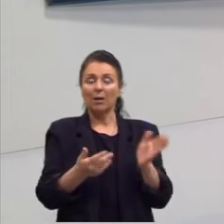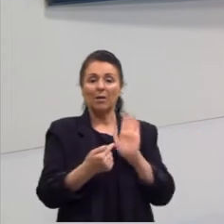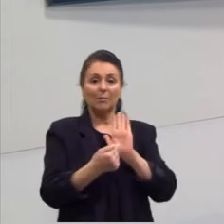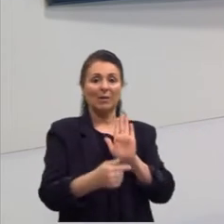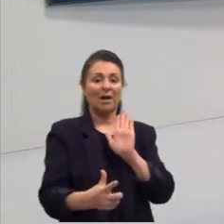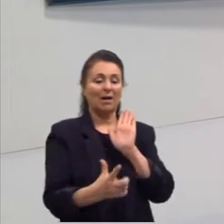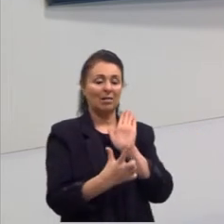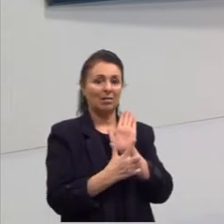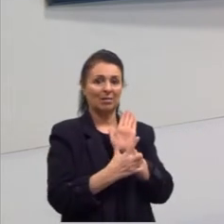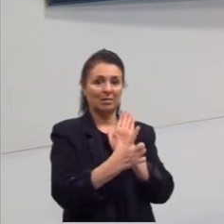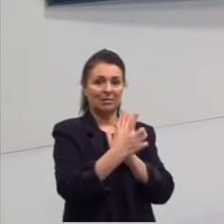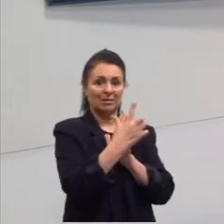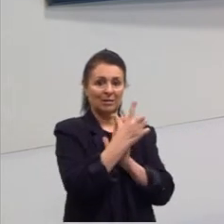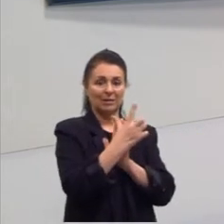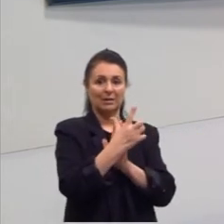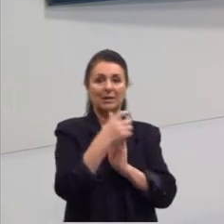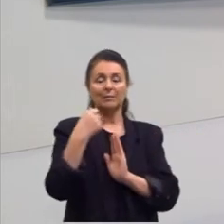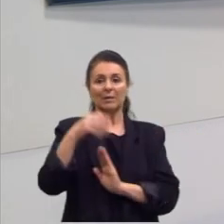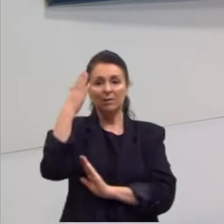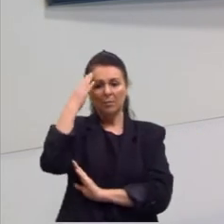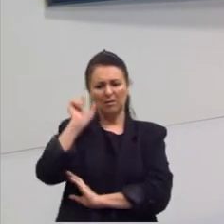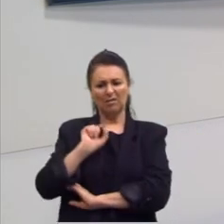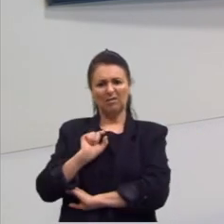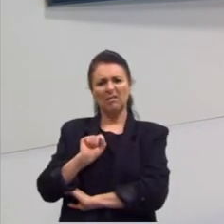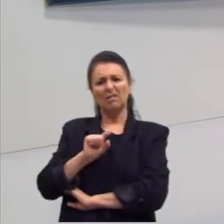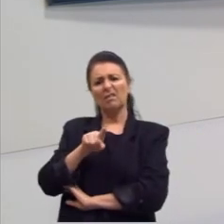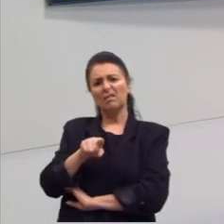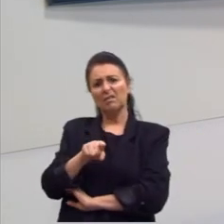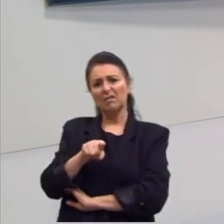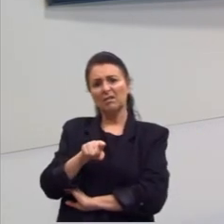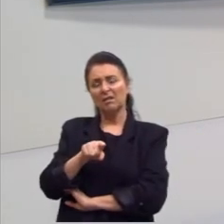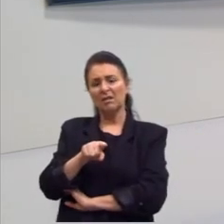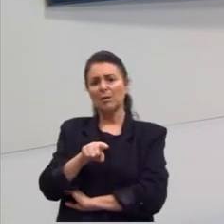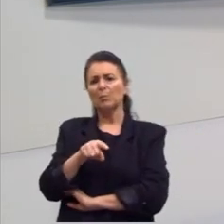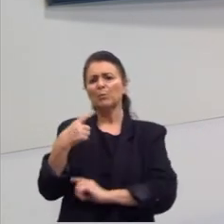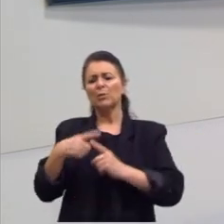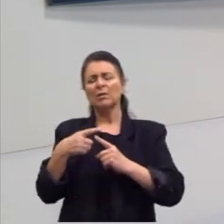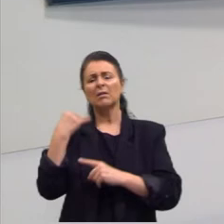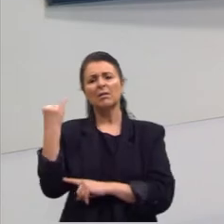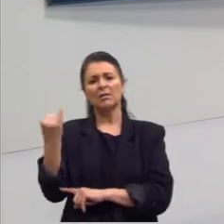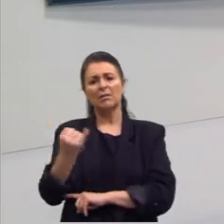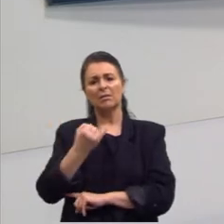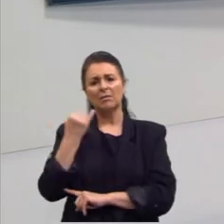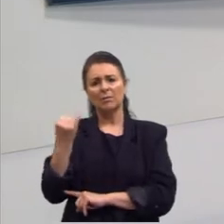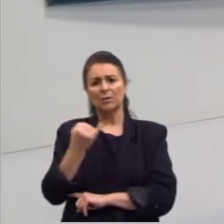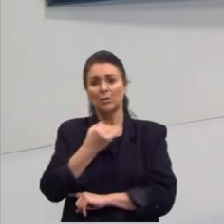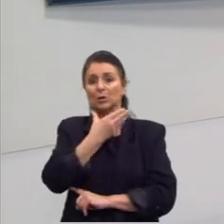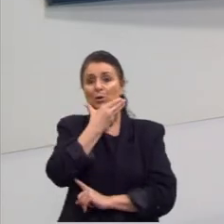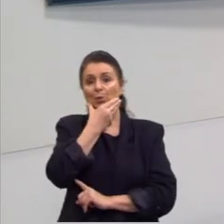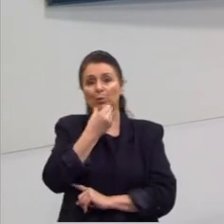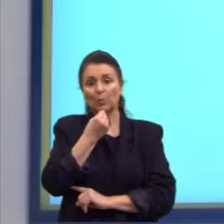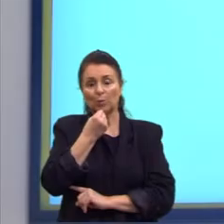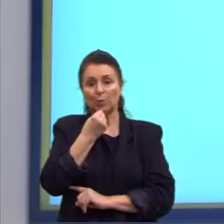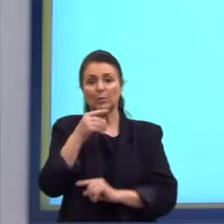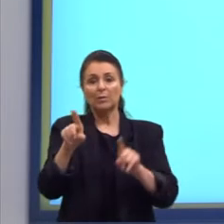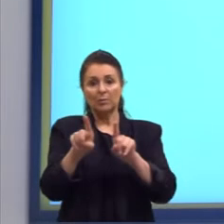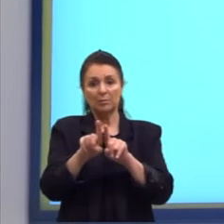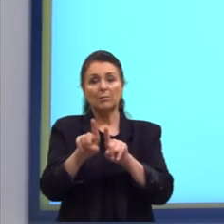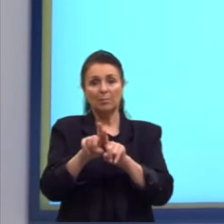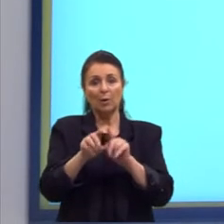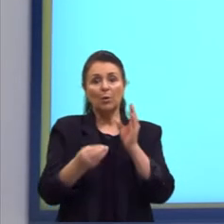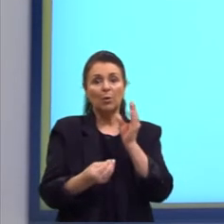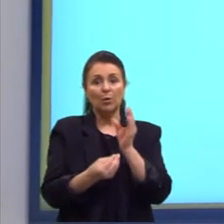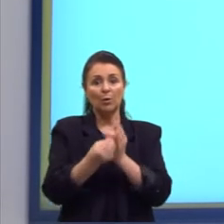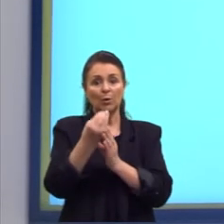então a gente precisa saber quem foi Dom é qual a importância dele né ele também deu nome a uma unidade